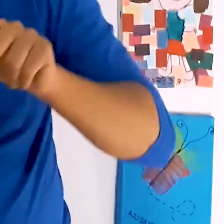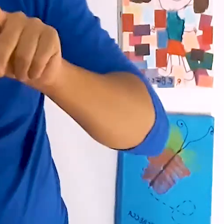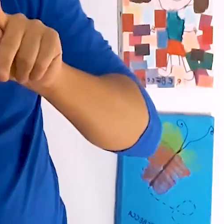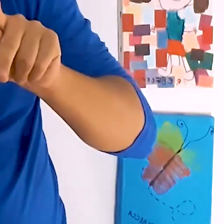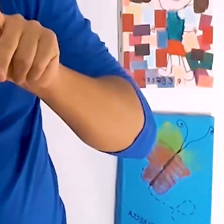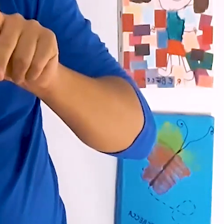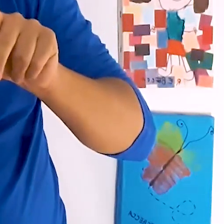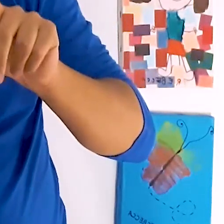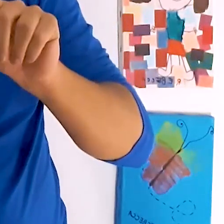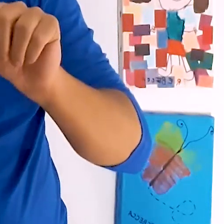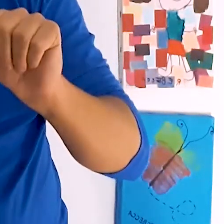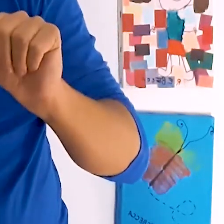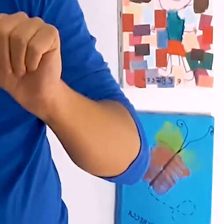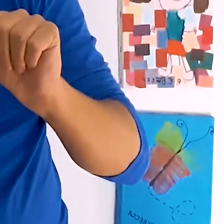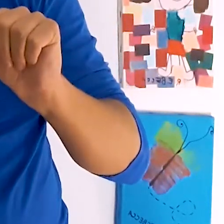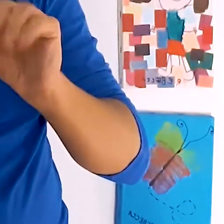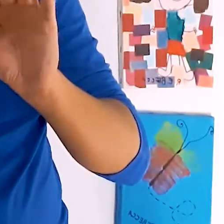Conhece?